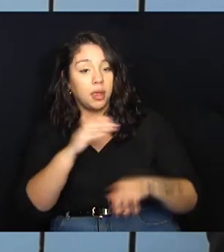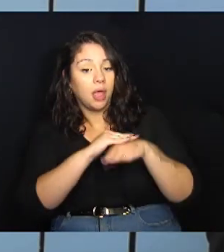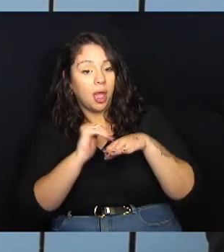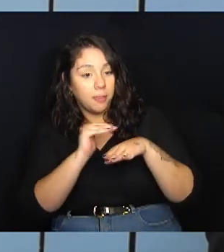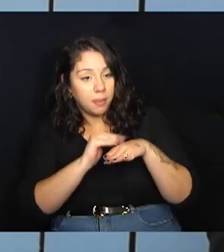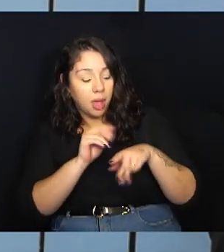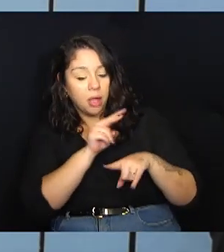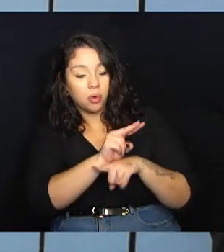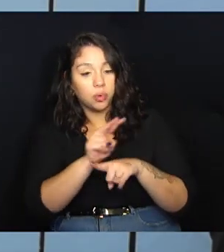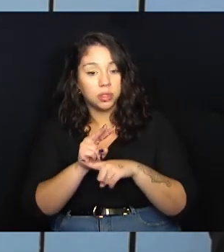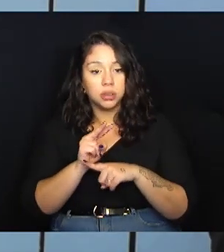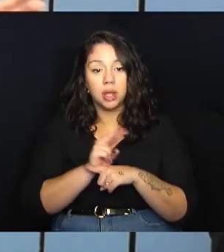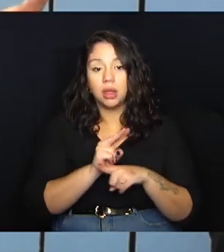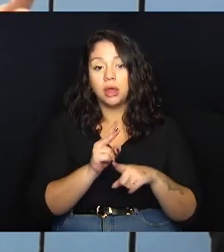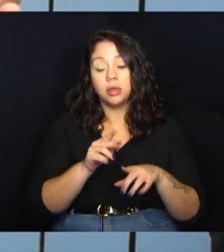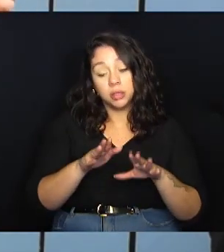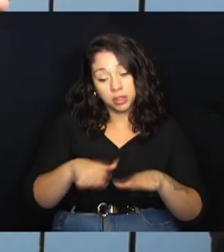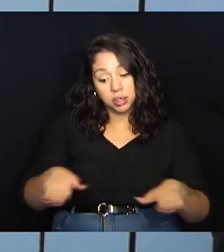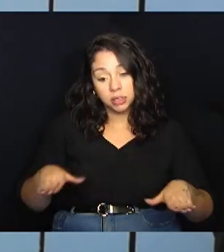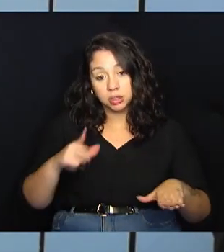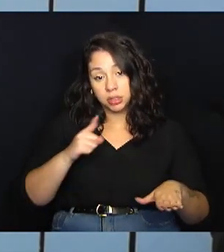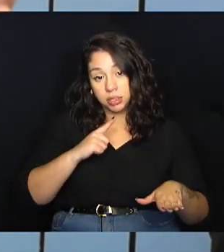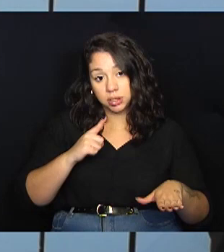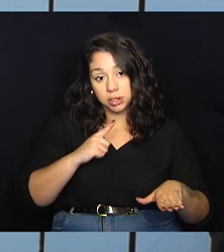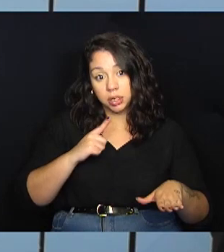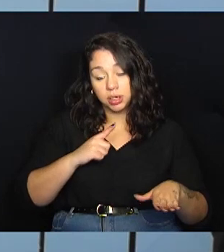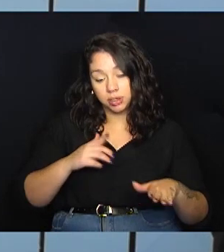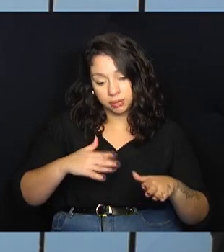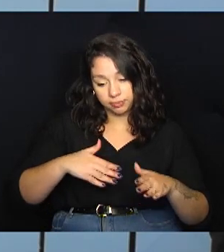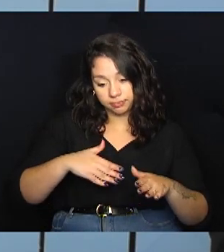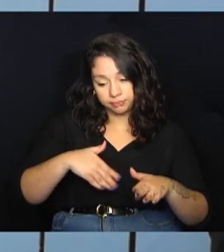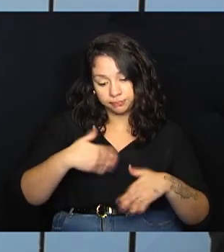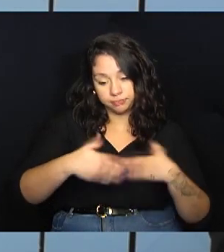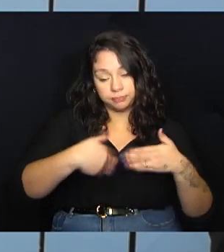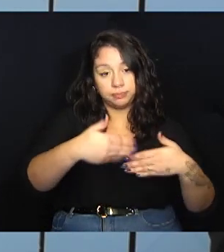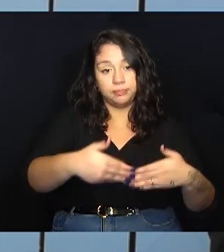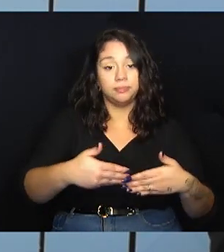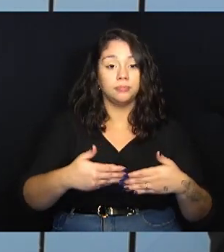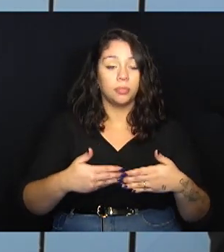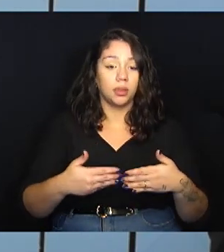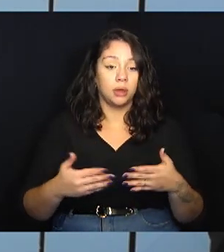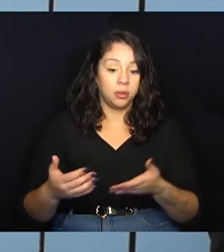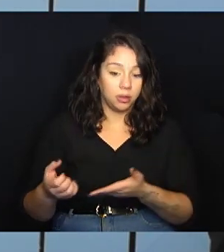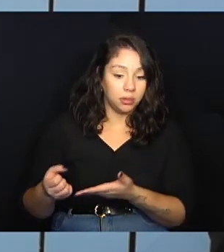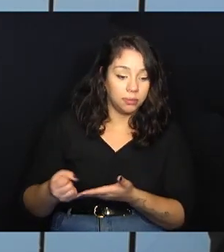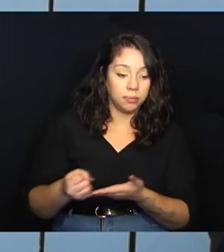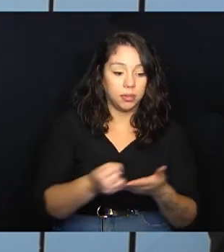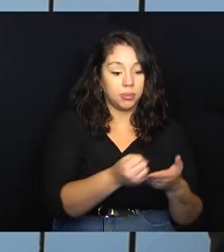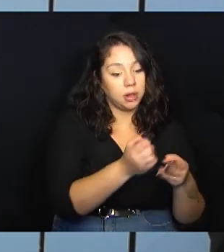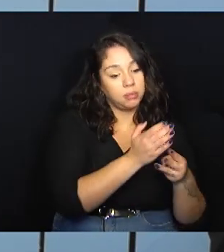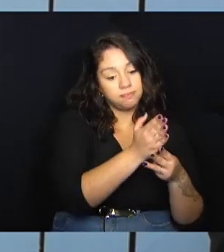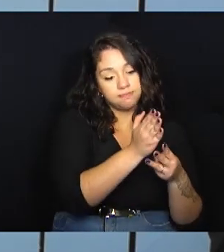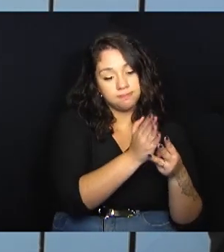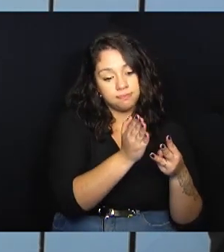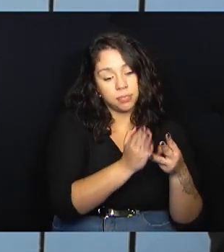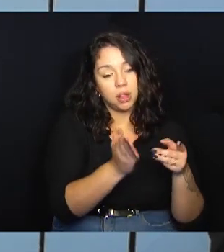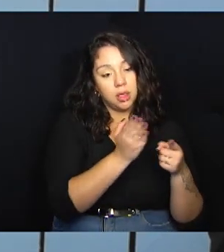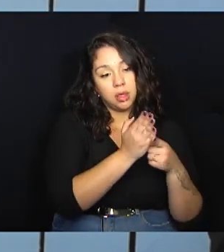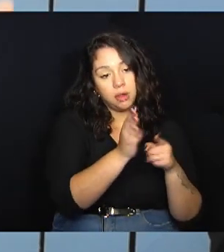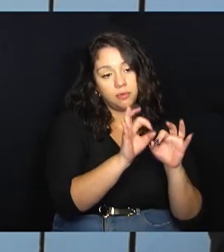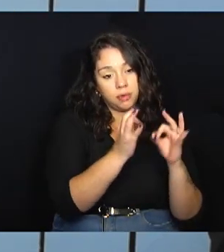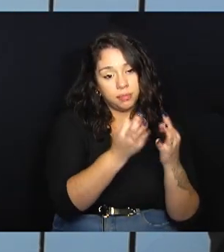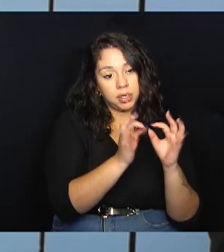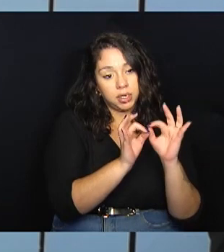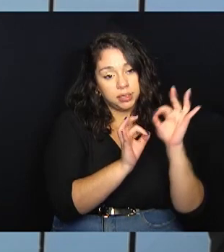que aquela criança seja encaminhada para uma dessas 3 opções, né? Família extensa, família